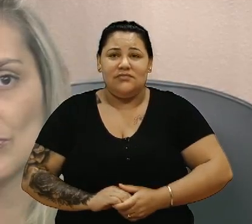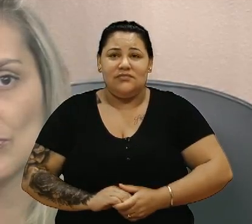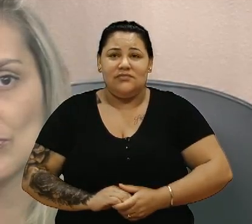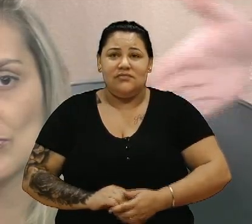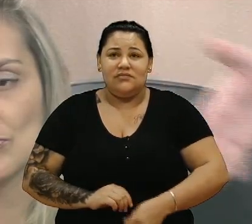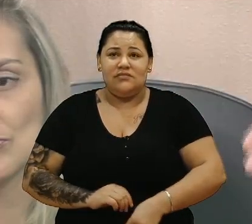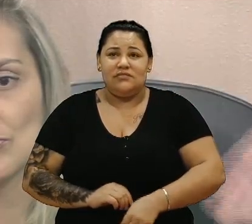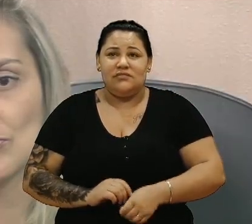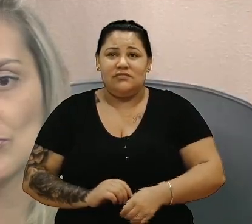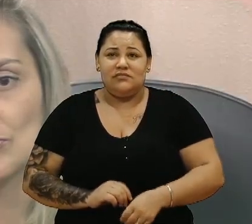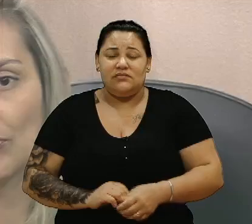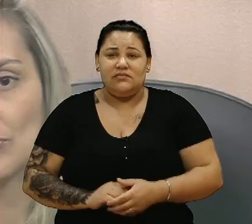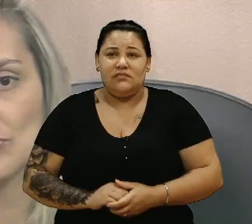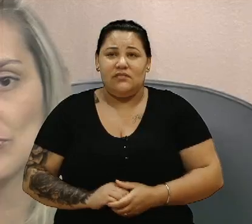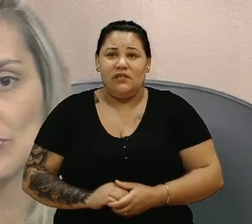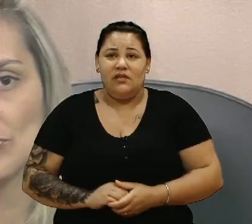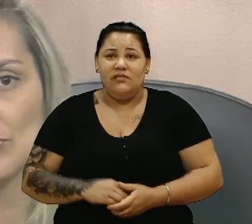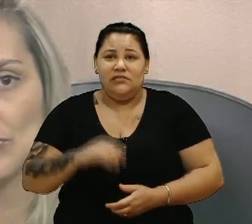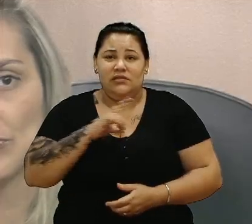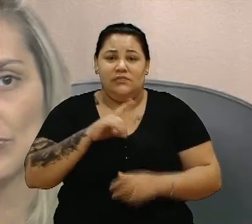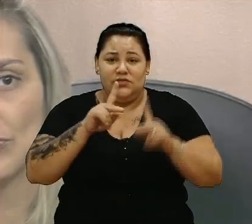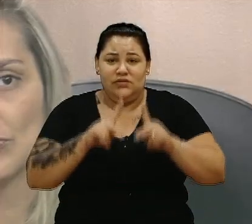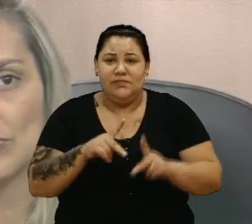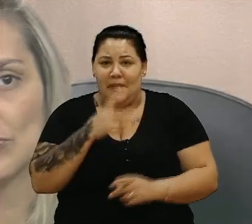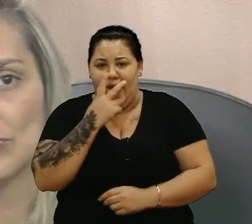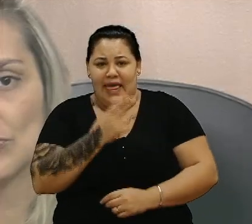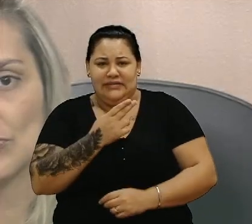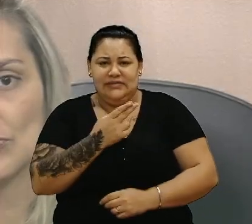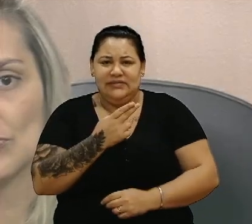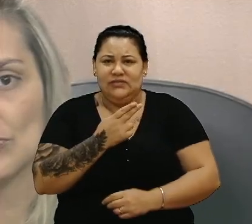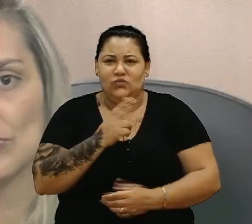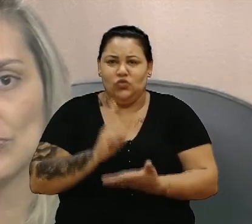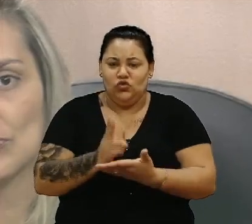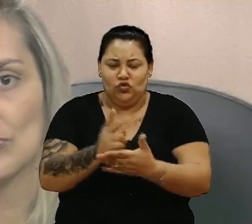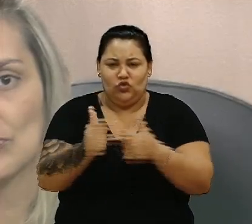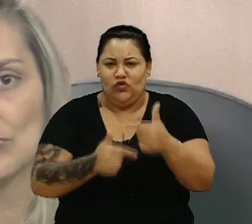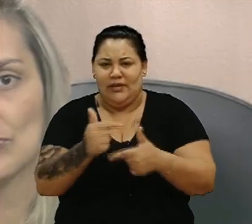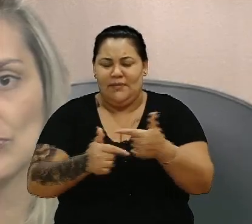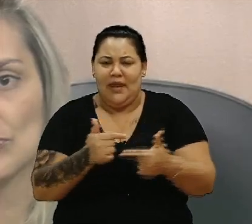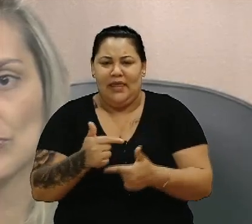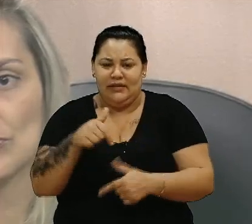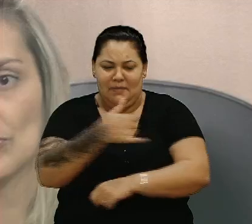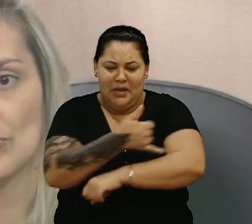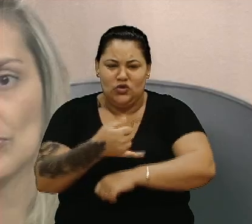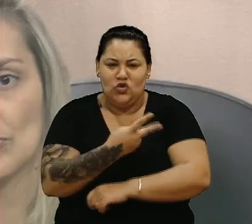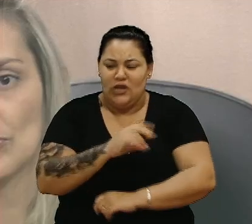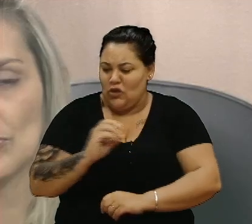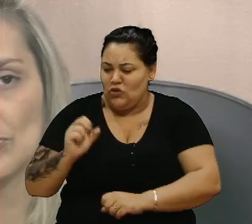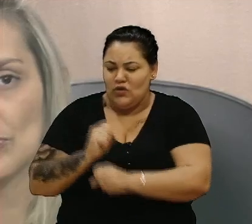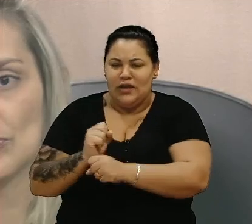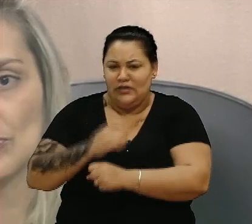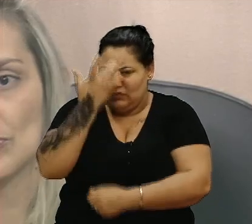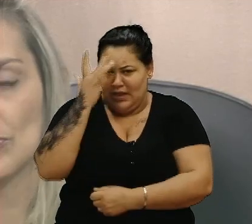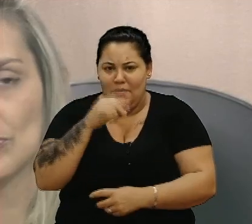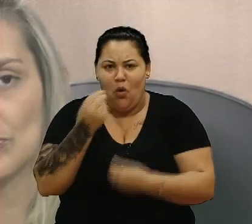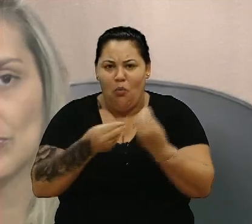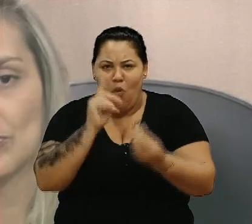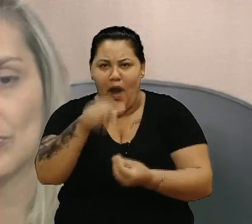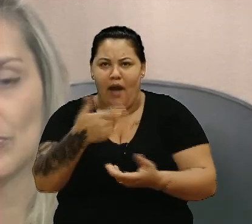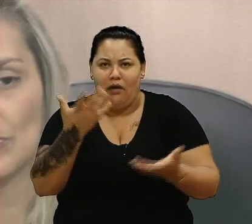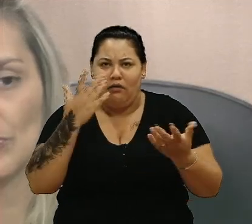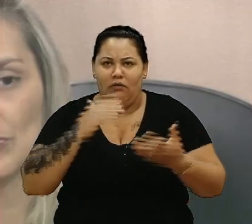Tem gente até que parece que não passou 200 anos nessa casa legislativa e não sabe como funciona.